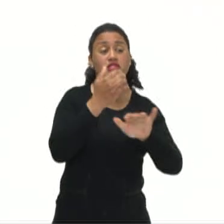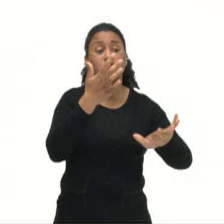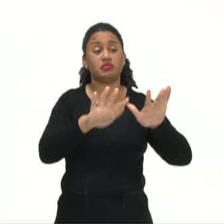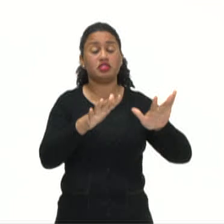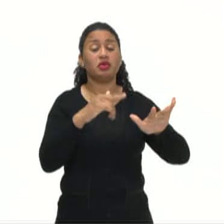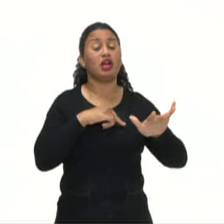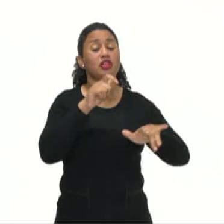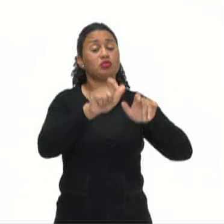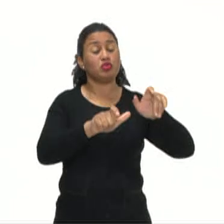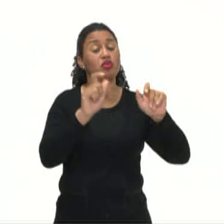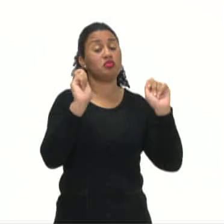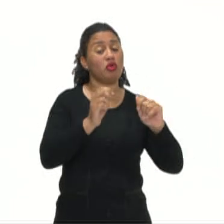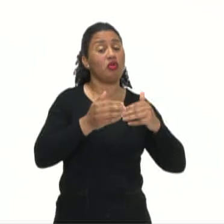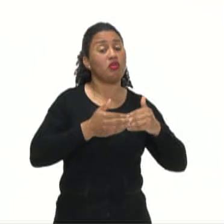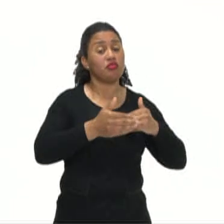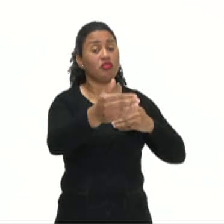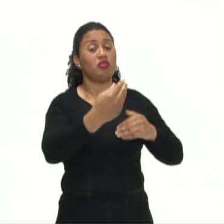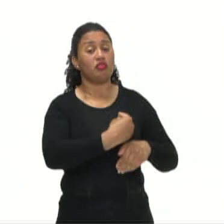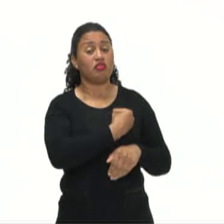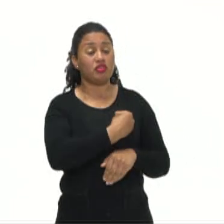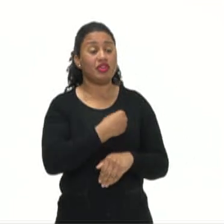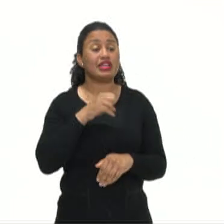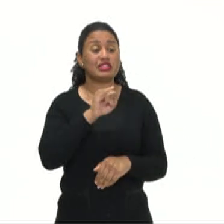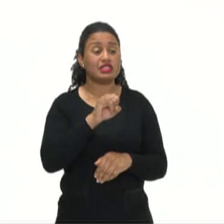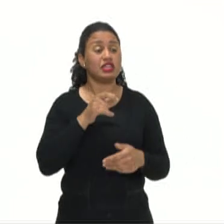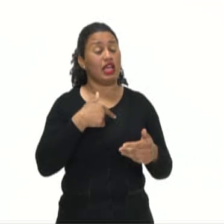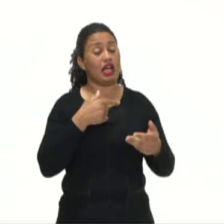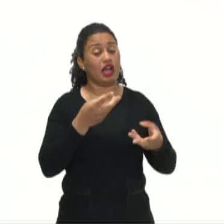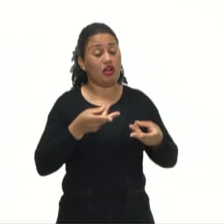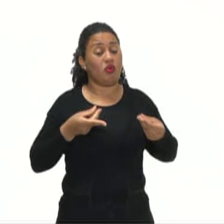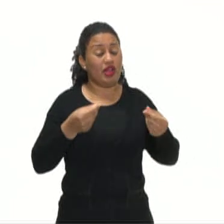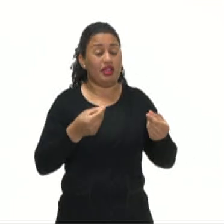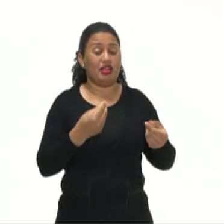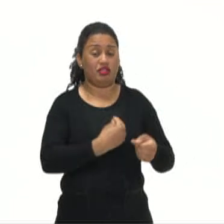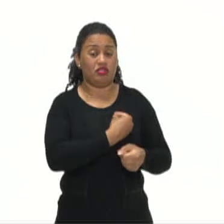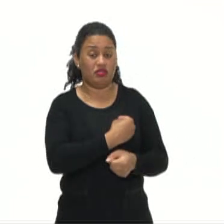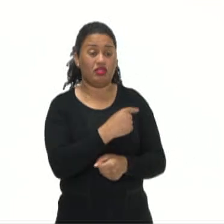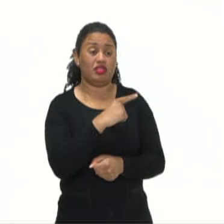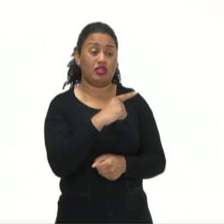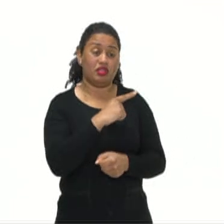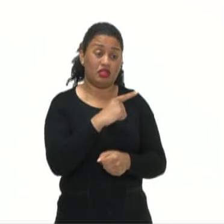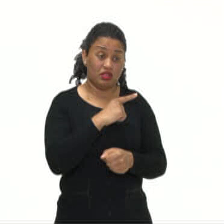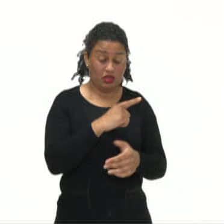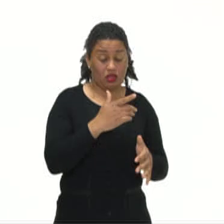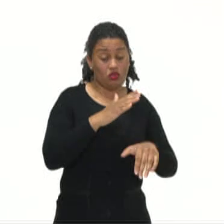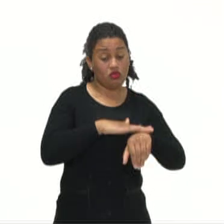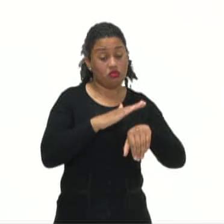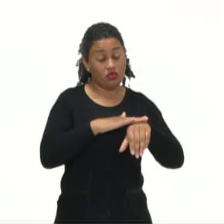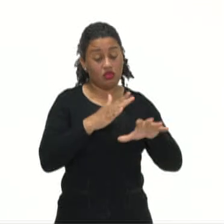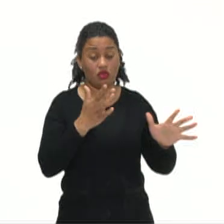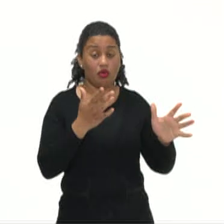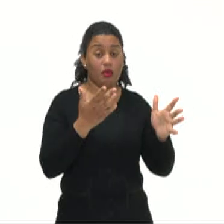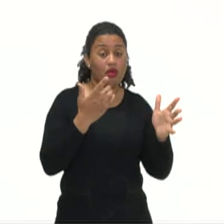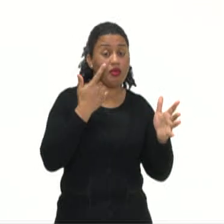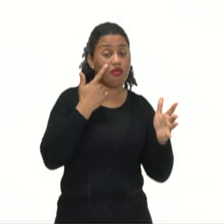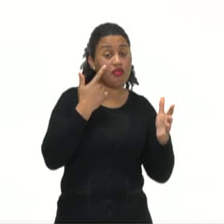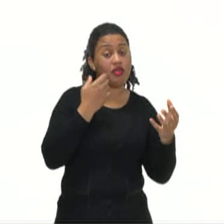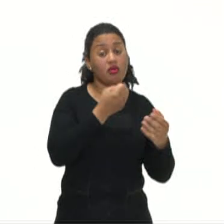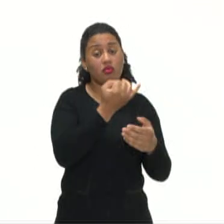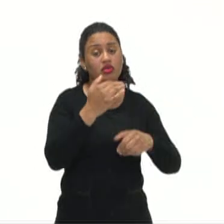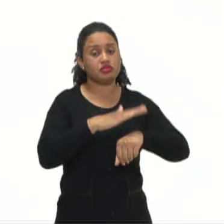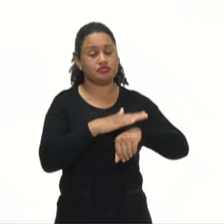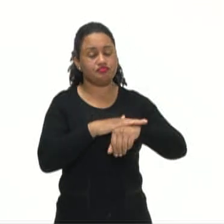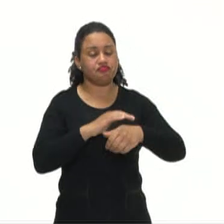pessoas viverão se forem mantidas as condições de vida no momento em que a previsão foi realizada. Obviamente, não se